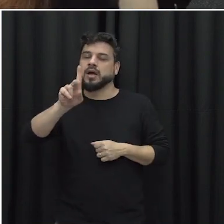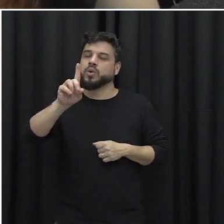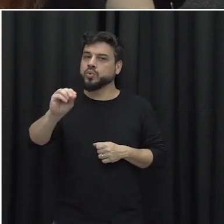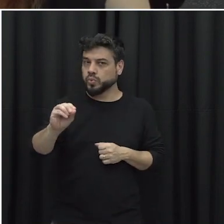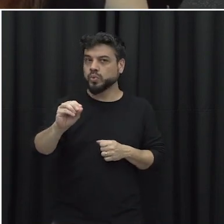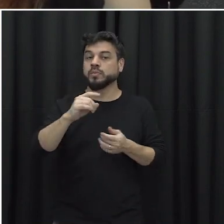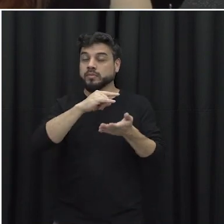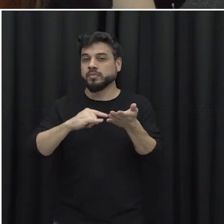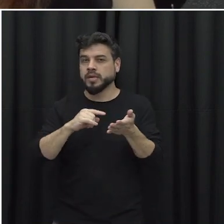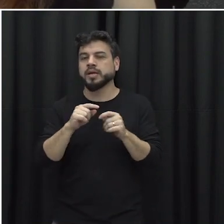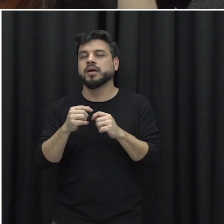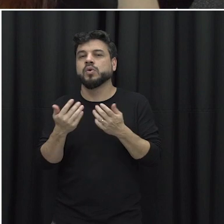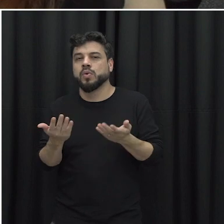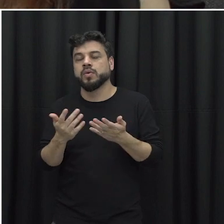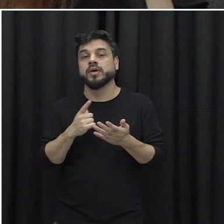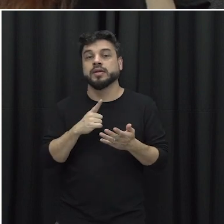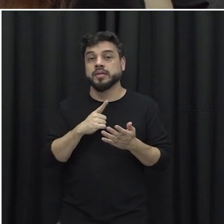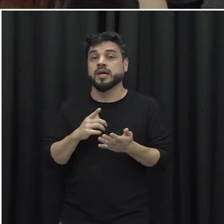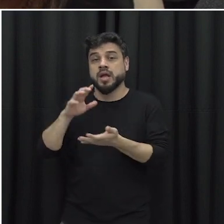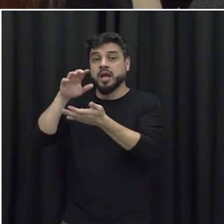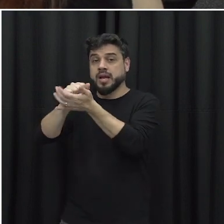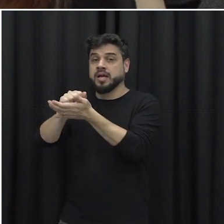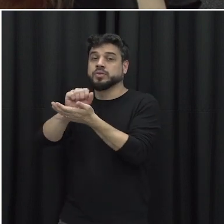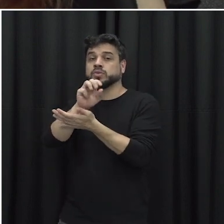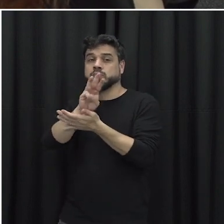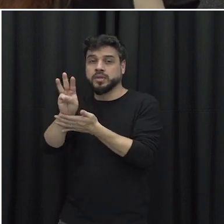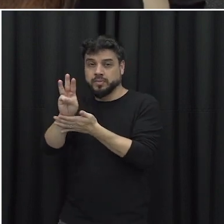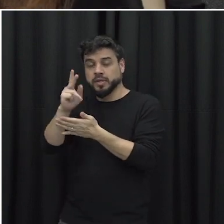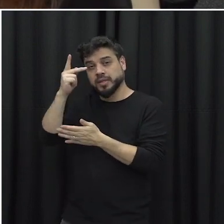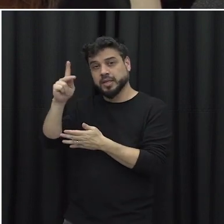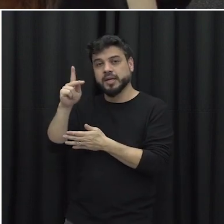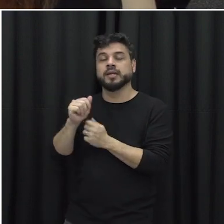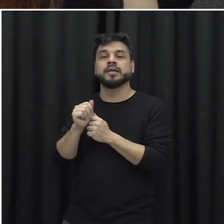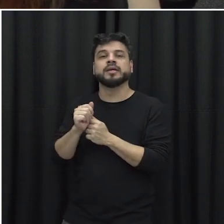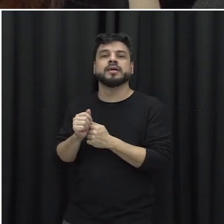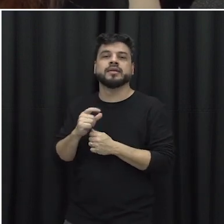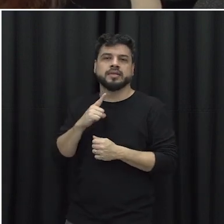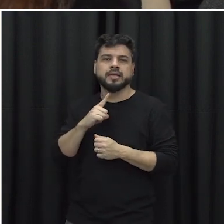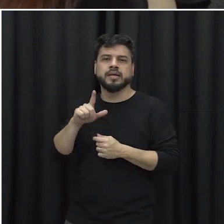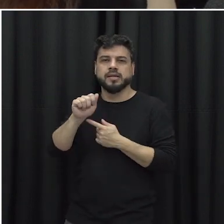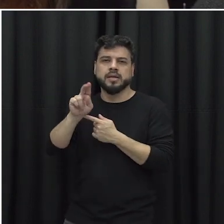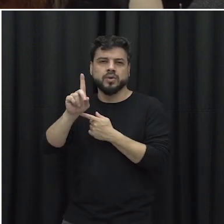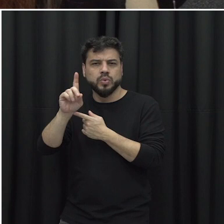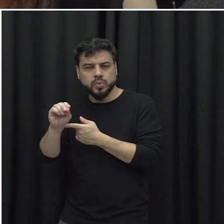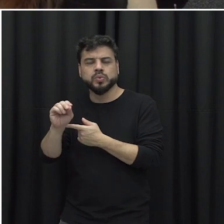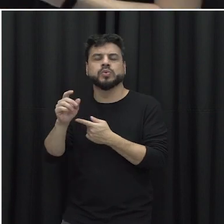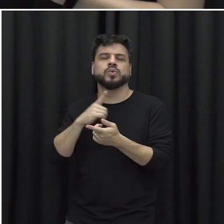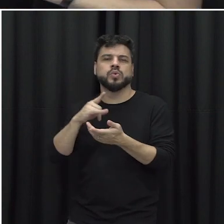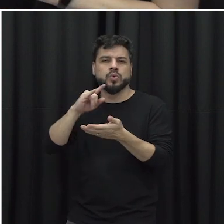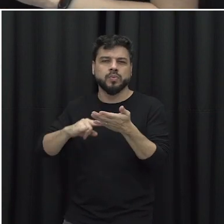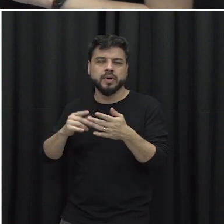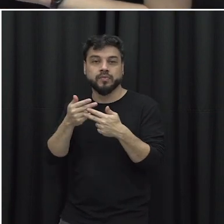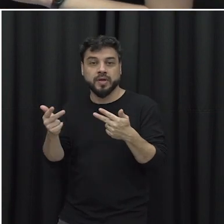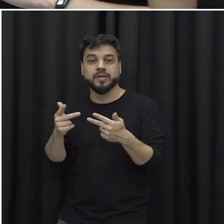o cadastro pelo site da Abrace, onde ele manda esse laudo, manda a prescrição, documentos pessoais, e se associa, né, pagando